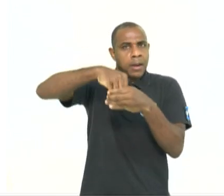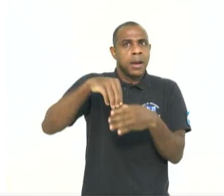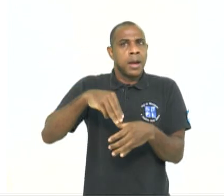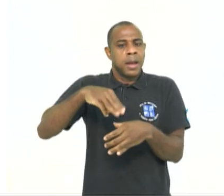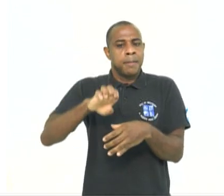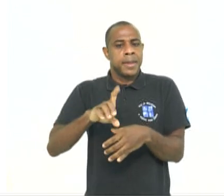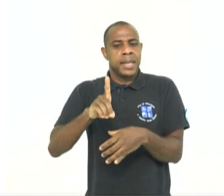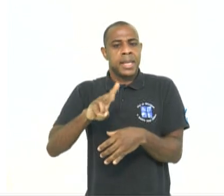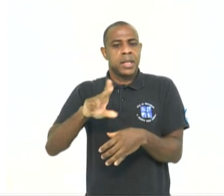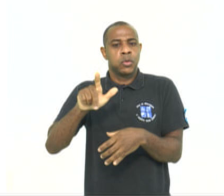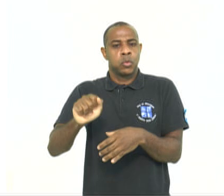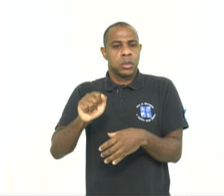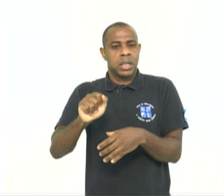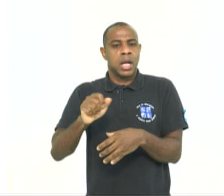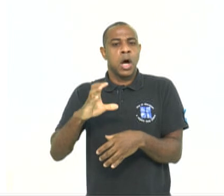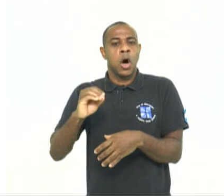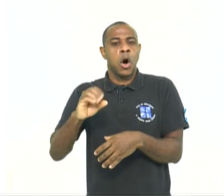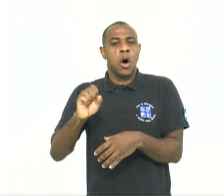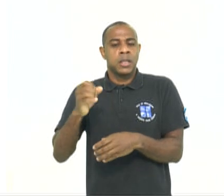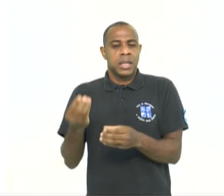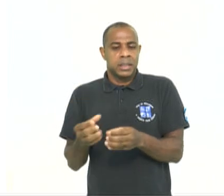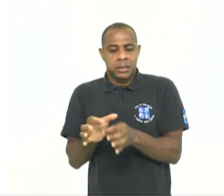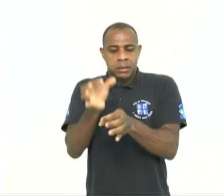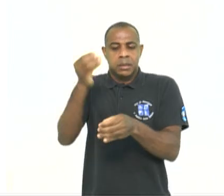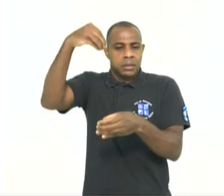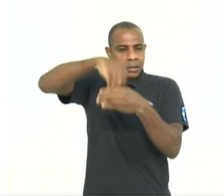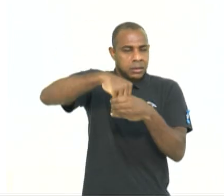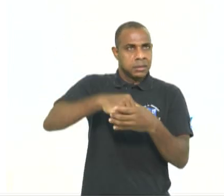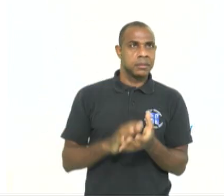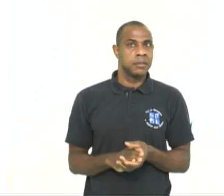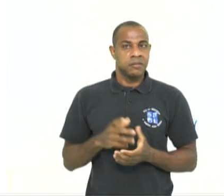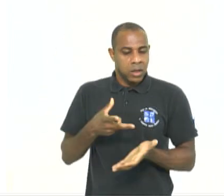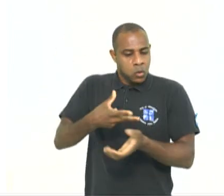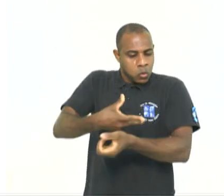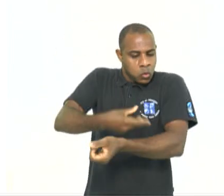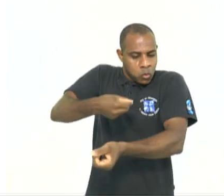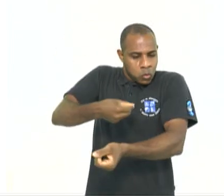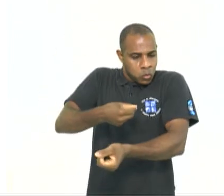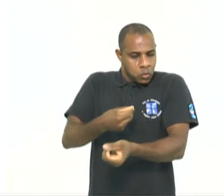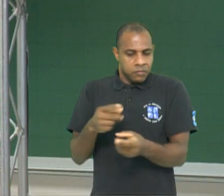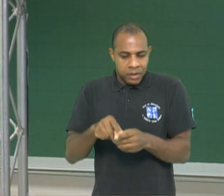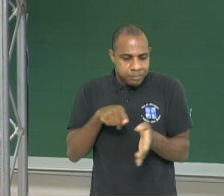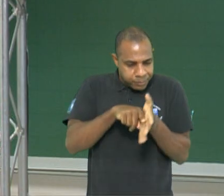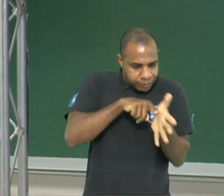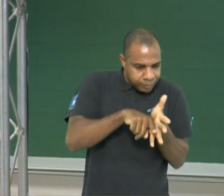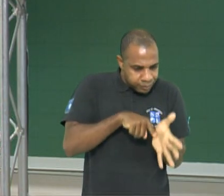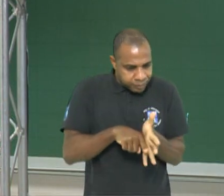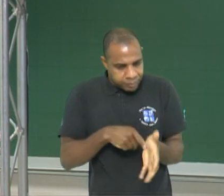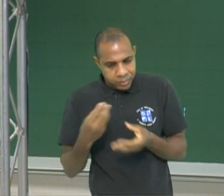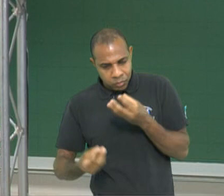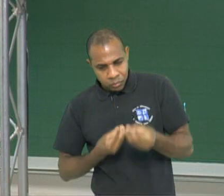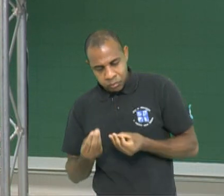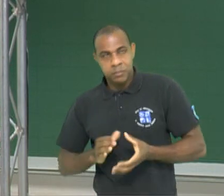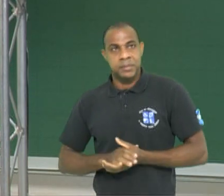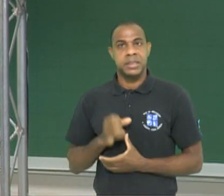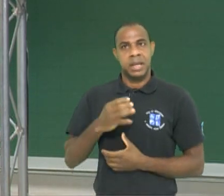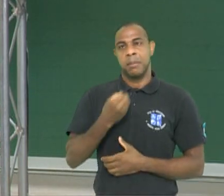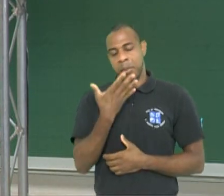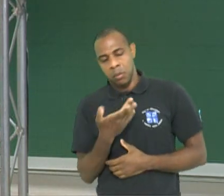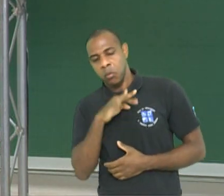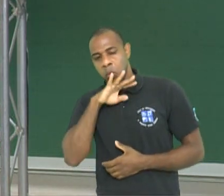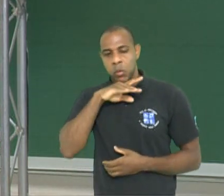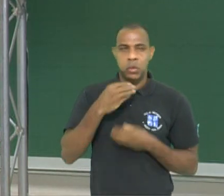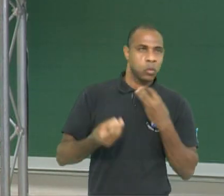amostra de 5 ml do seu sangue para que seus dados genéticos possam entrar para o REDOME. Ou seja, precisa criar nesse banco de